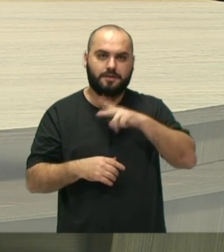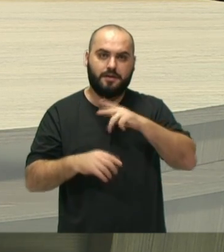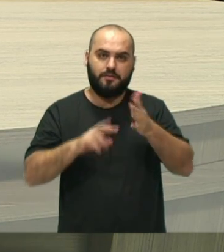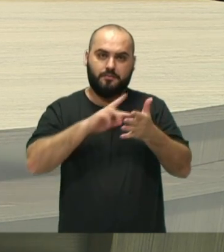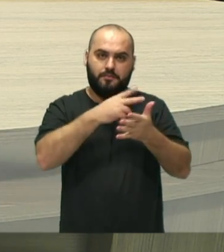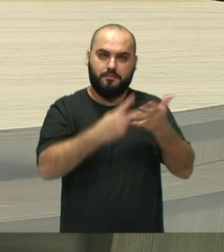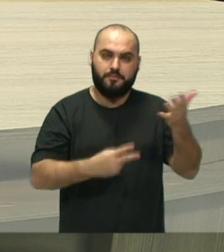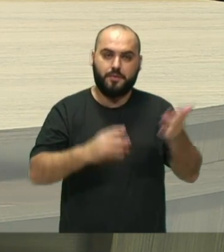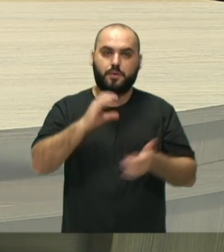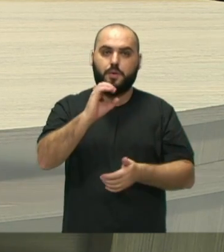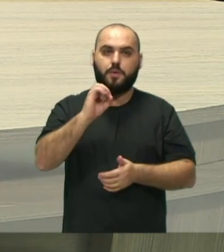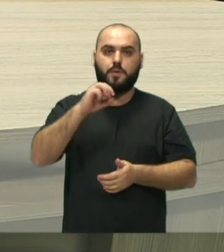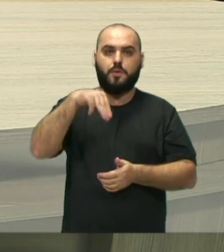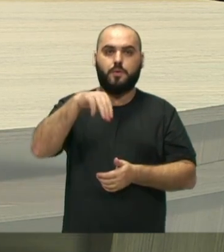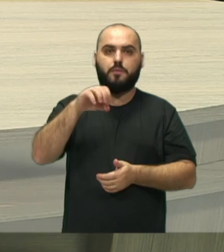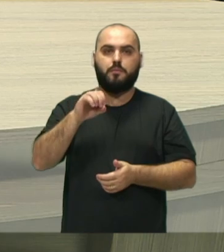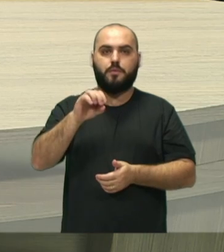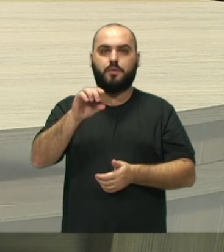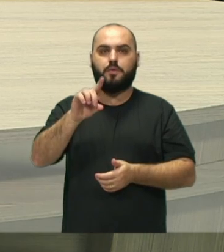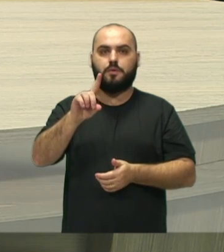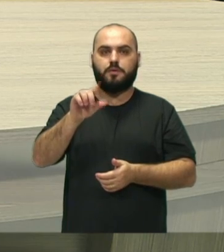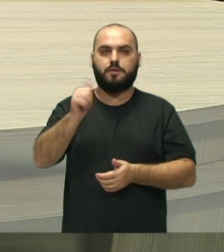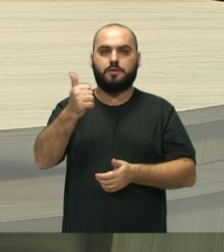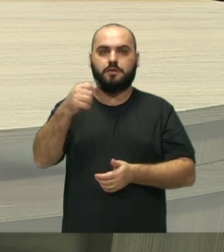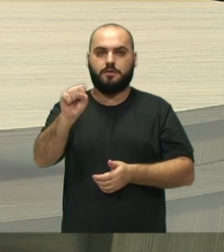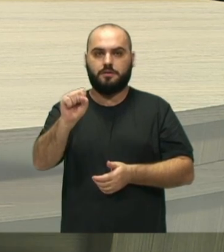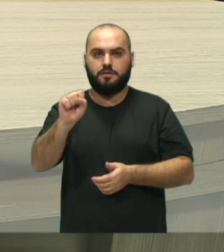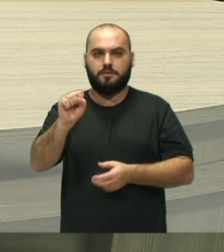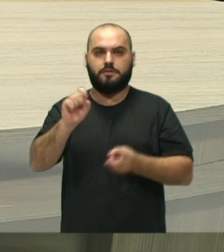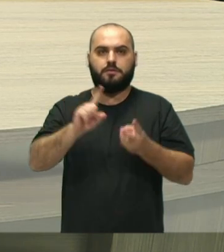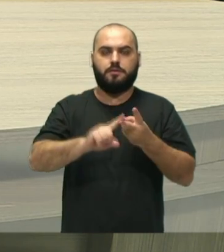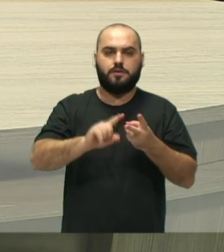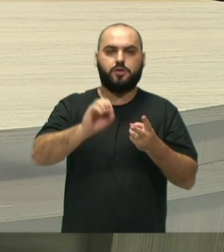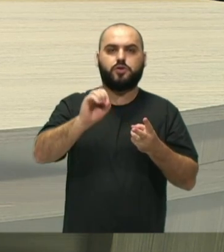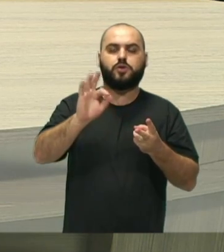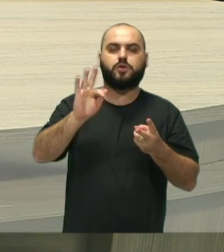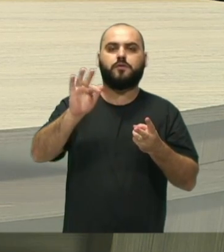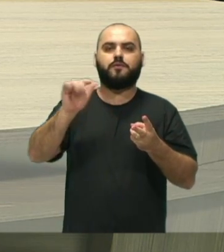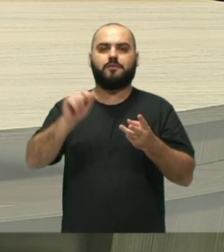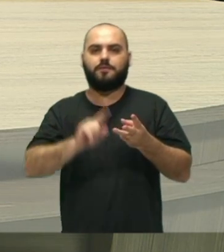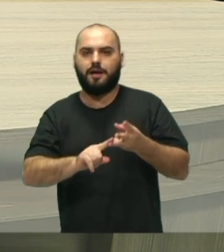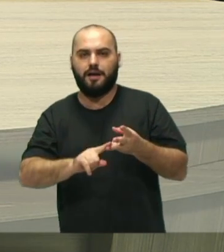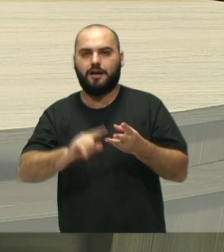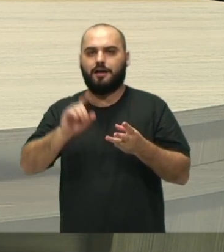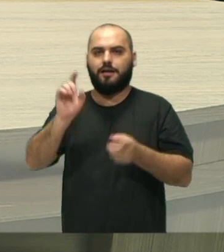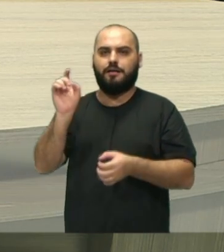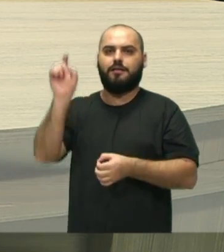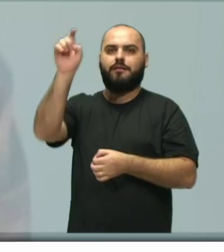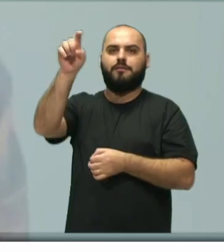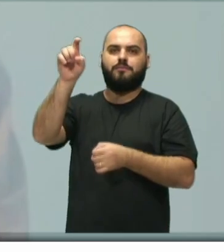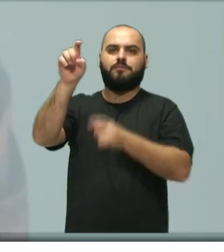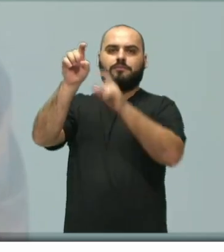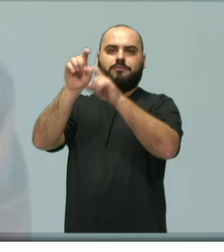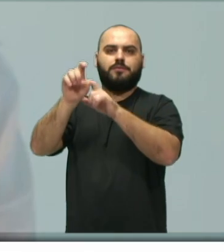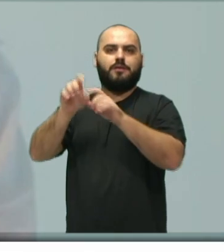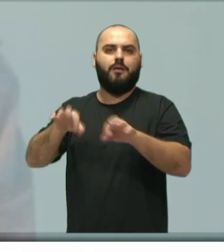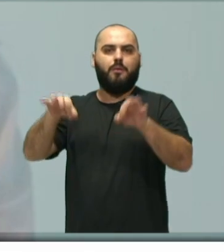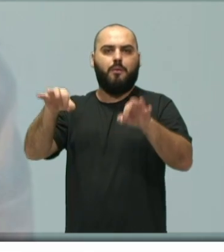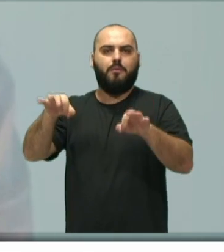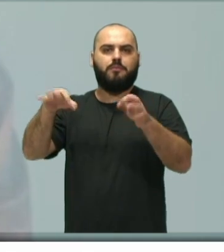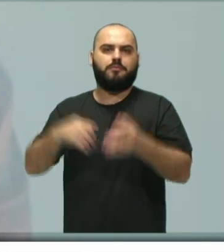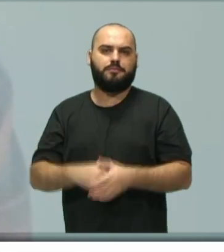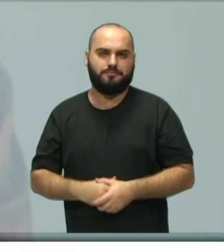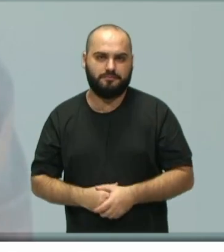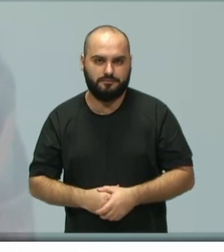chamado Cômodas, outro frágil, sofá, cabide, né? Daqui a pouco, opa, isso dá